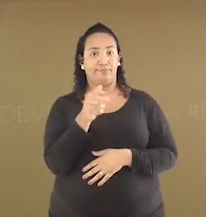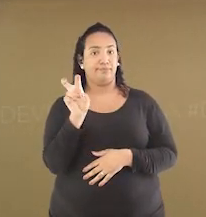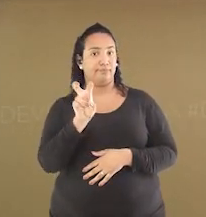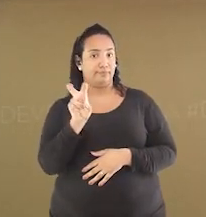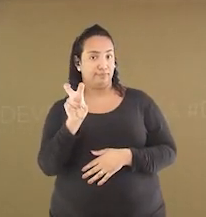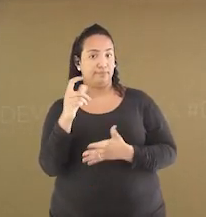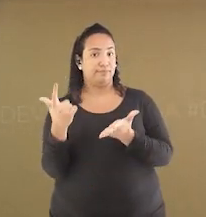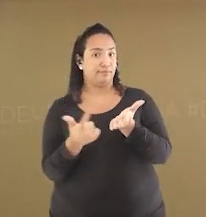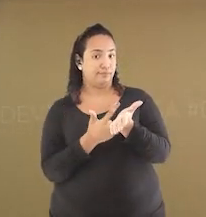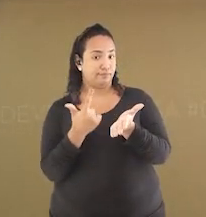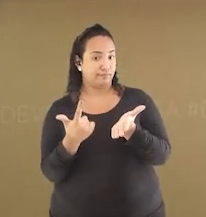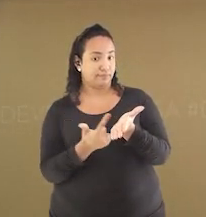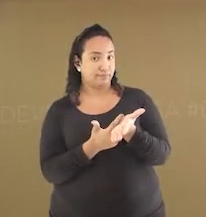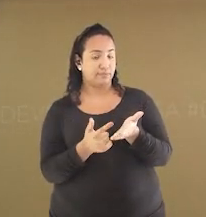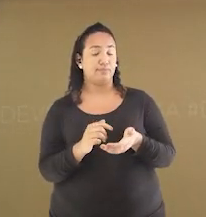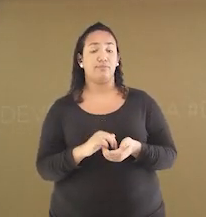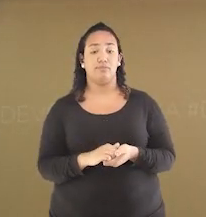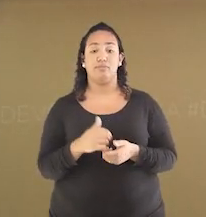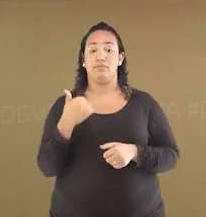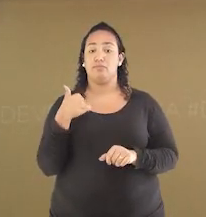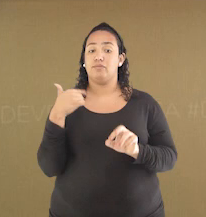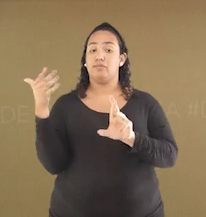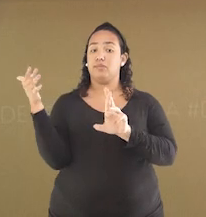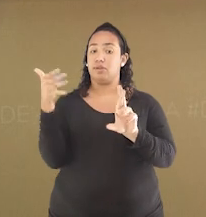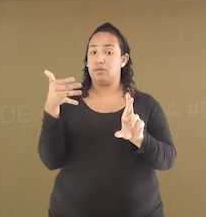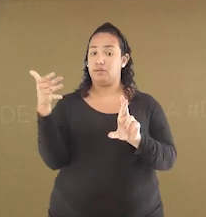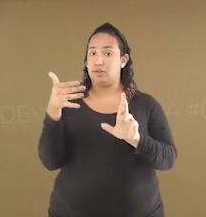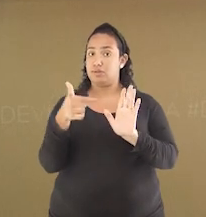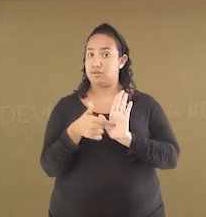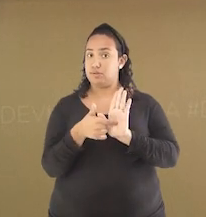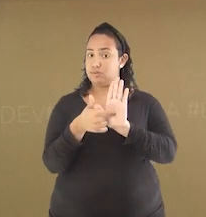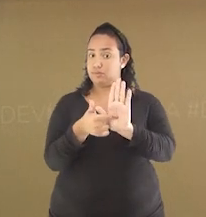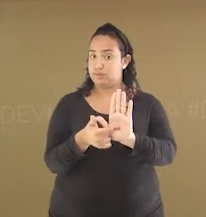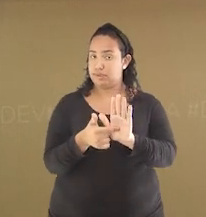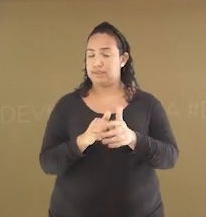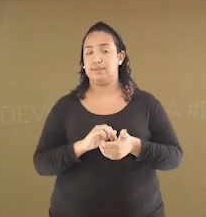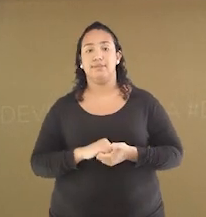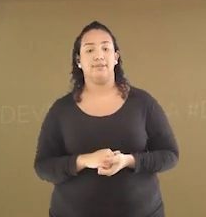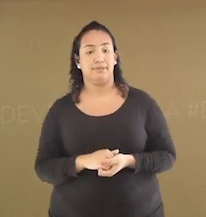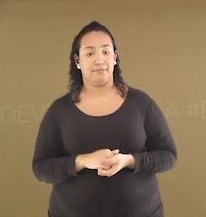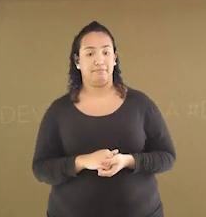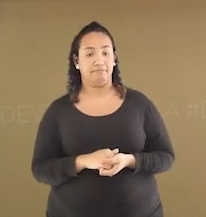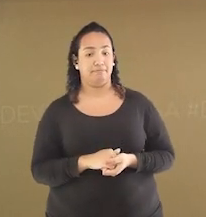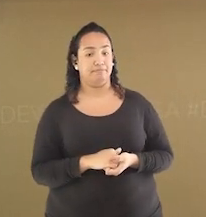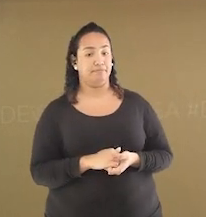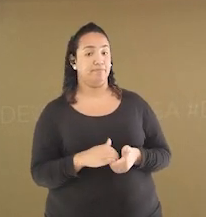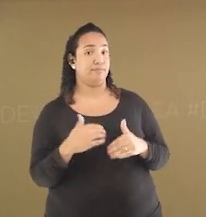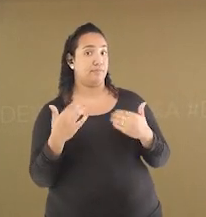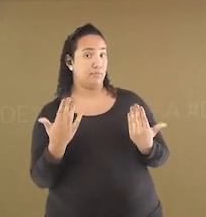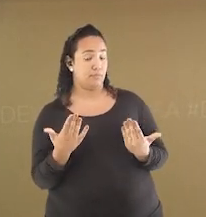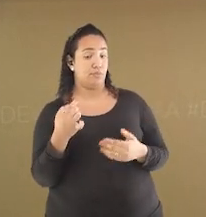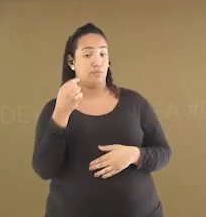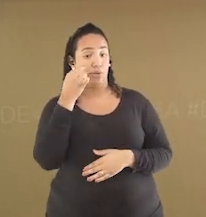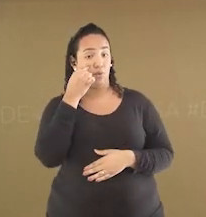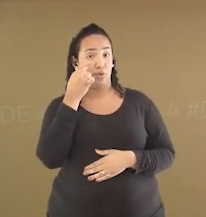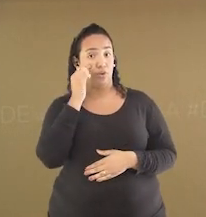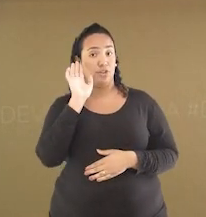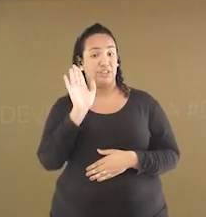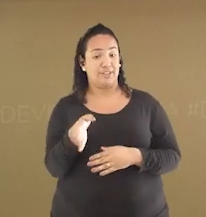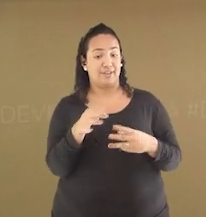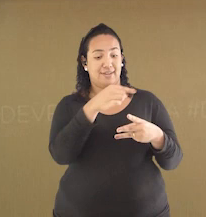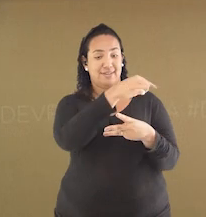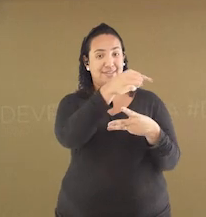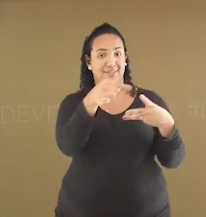15º livro da coleção e dou referências sobre o autor. Aqui já contemplamos os